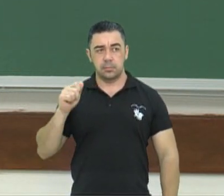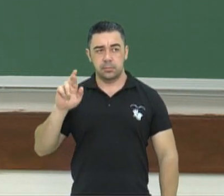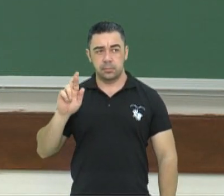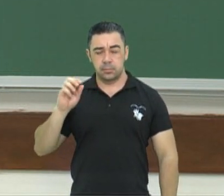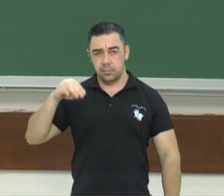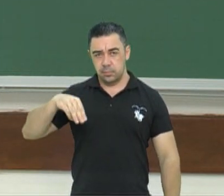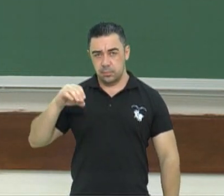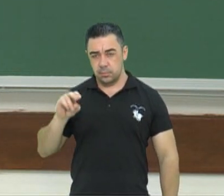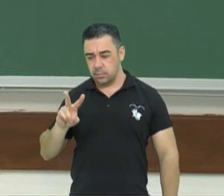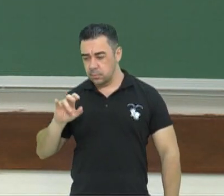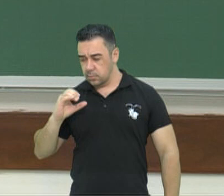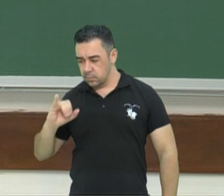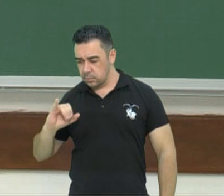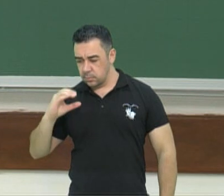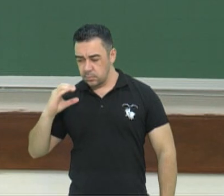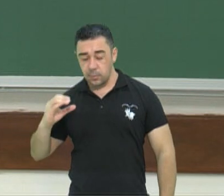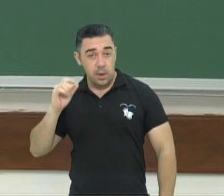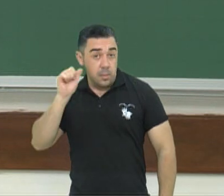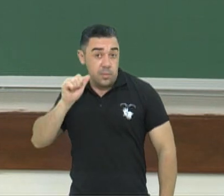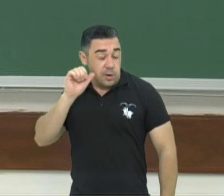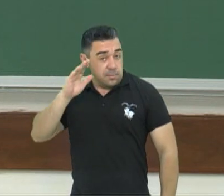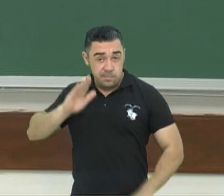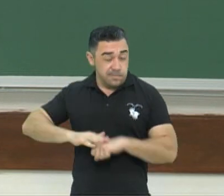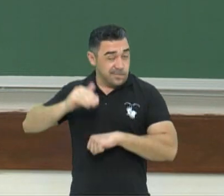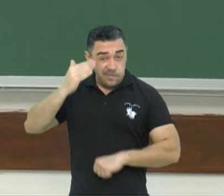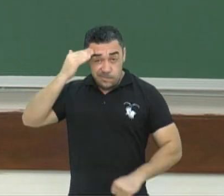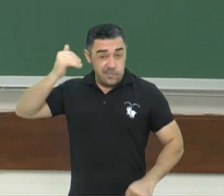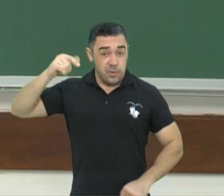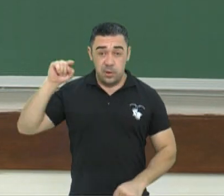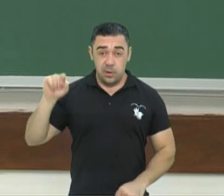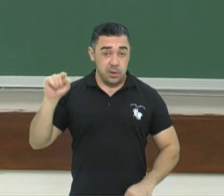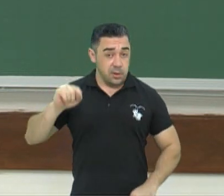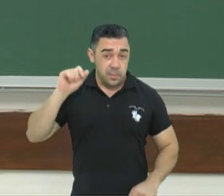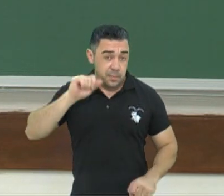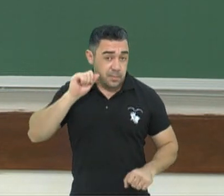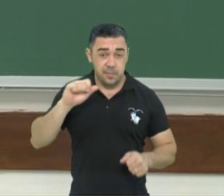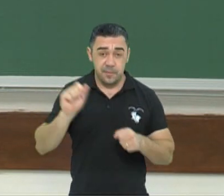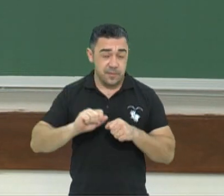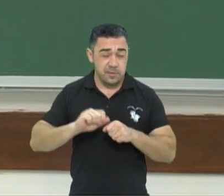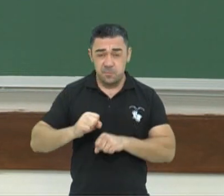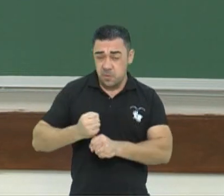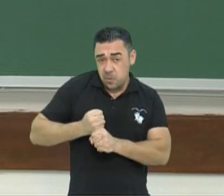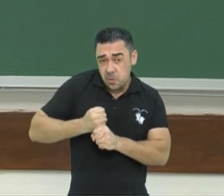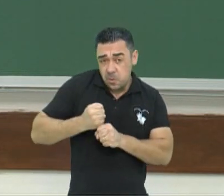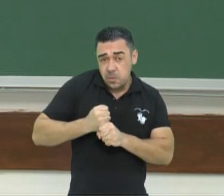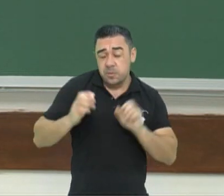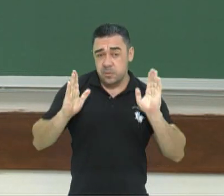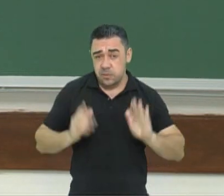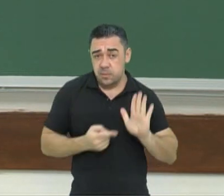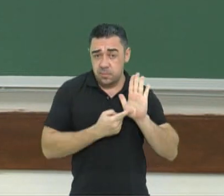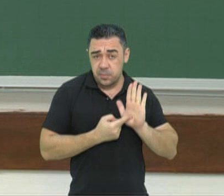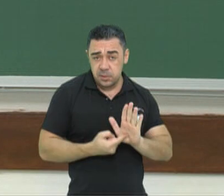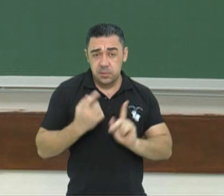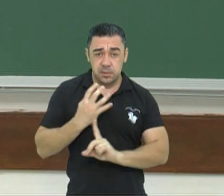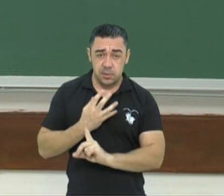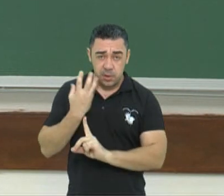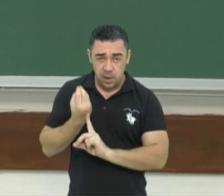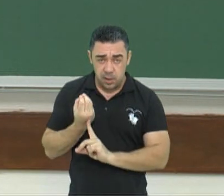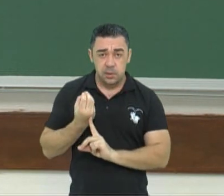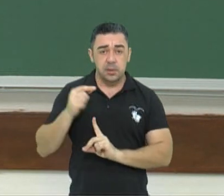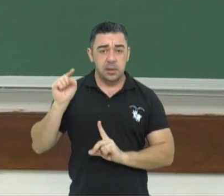dama maior da performance mundial. Ela é uma mulher com muita experimentação, muitos anos de arte